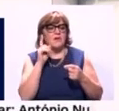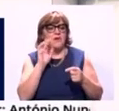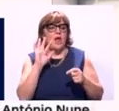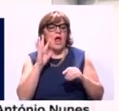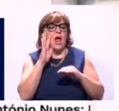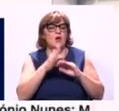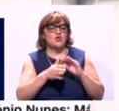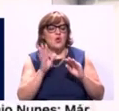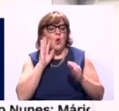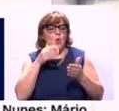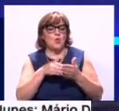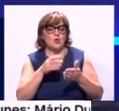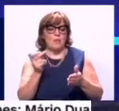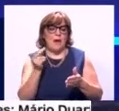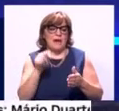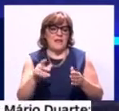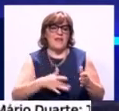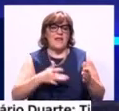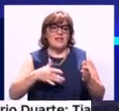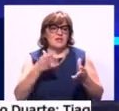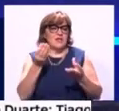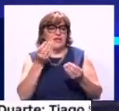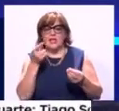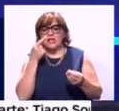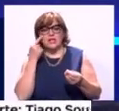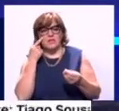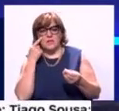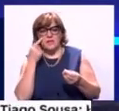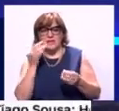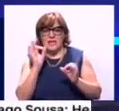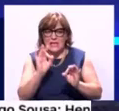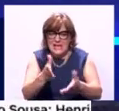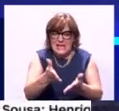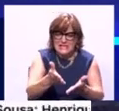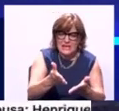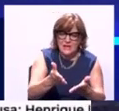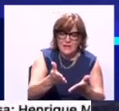nos últimos anos. Esta direção tem tanta experiência e temos desta maneira?